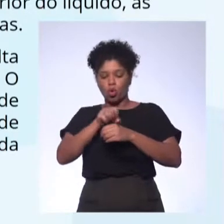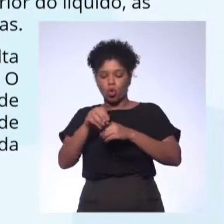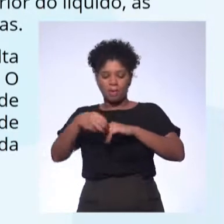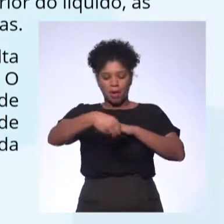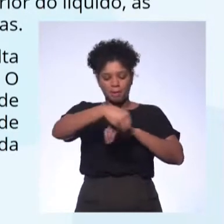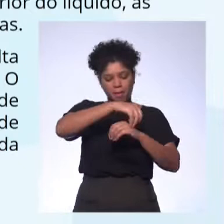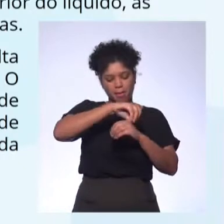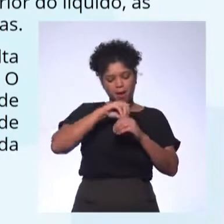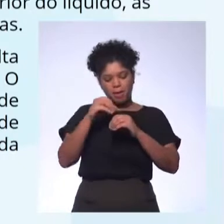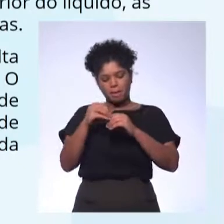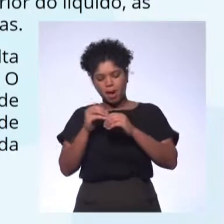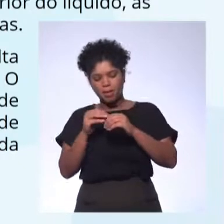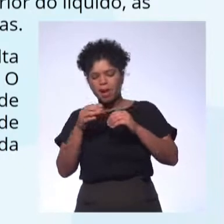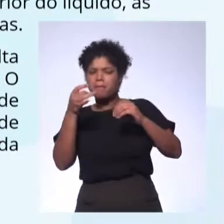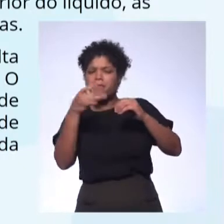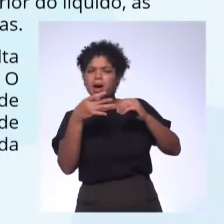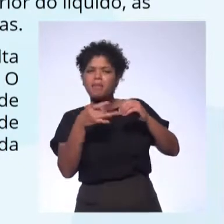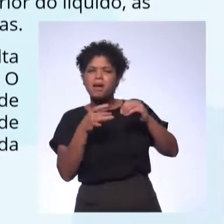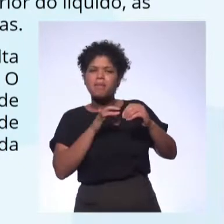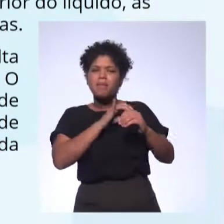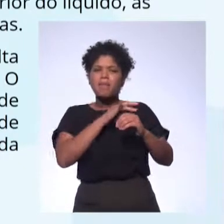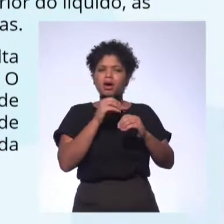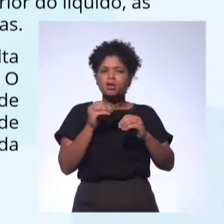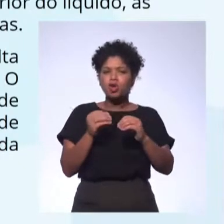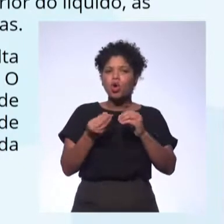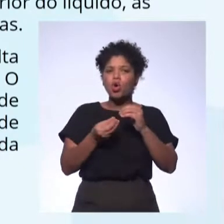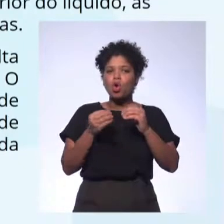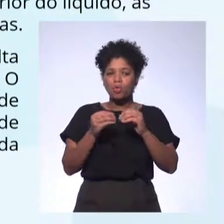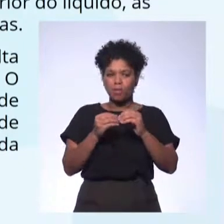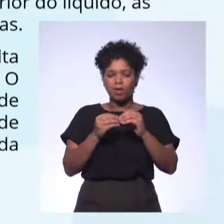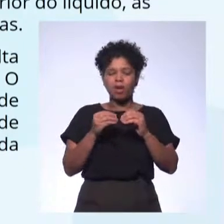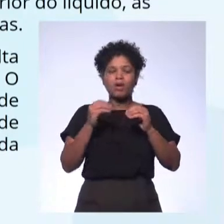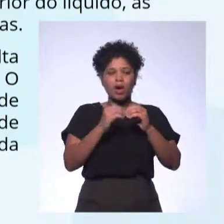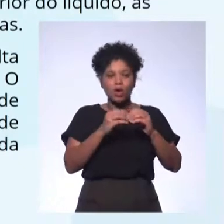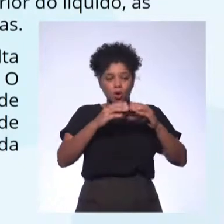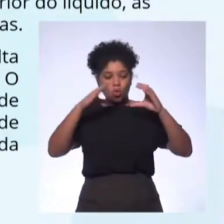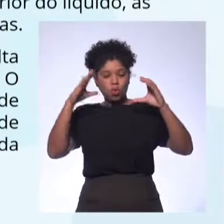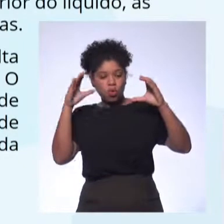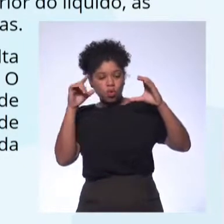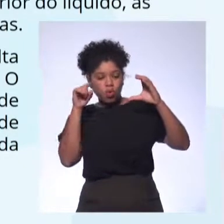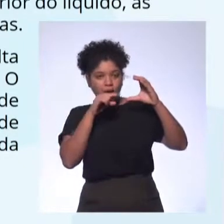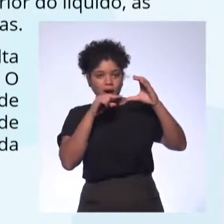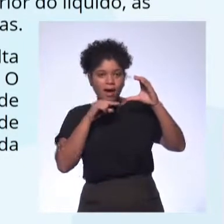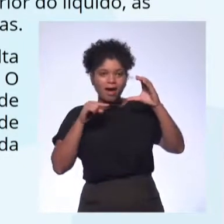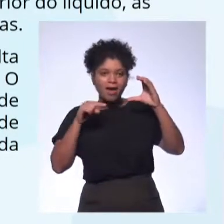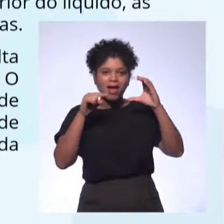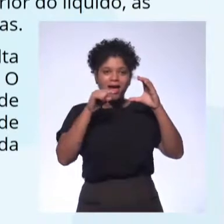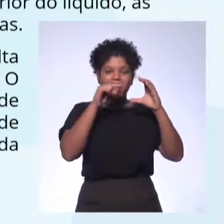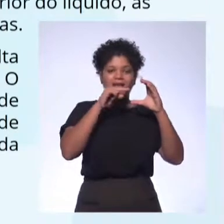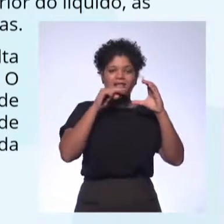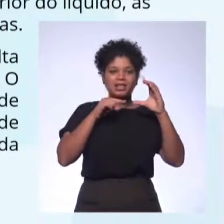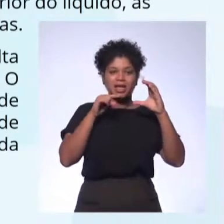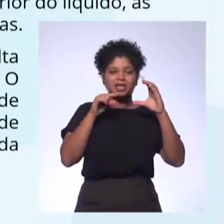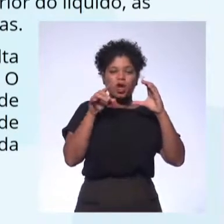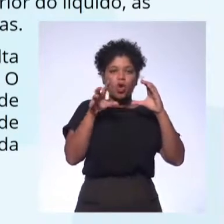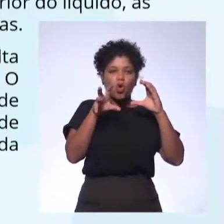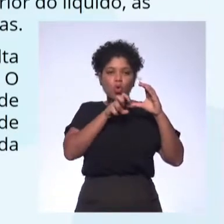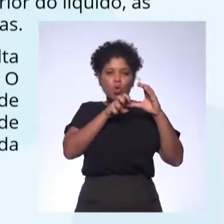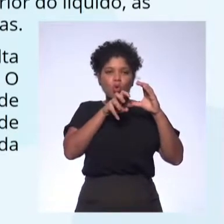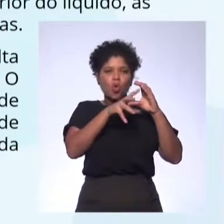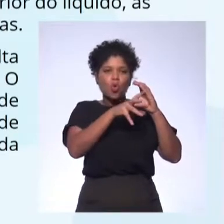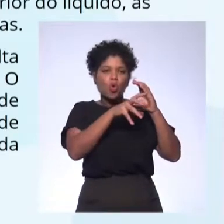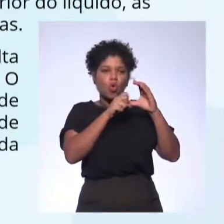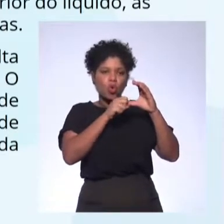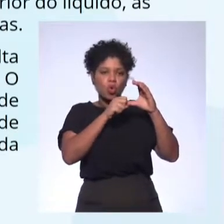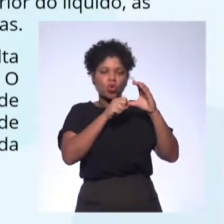aumentando a sua força entre intermolecular Ok E aí ela queria ser uma